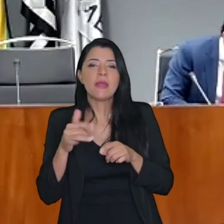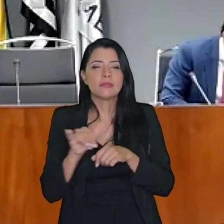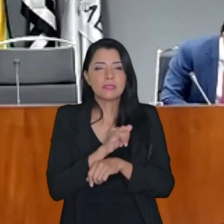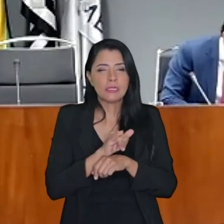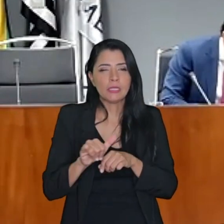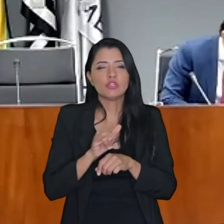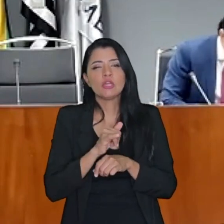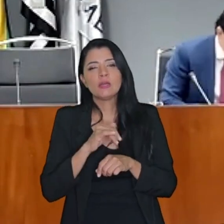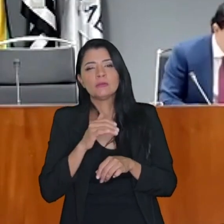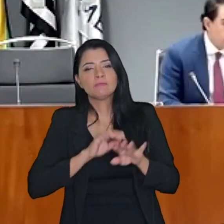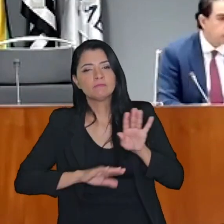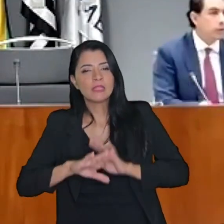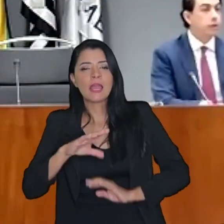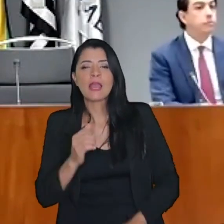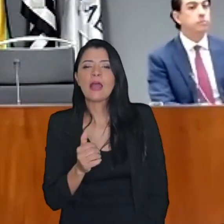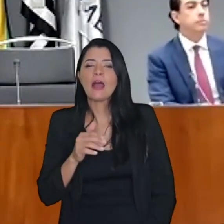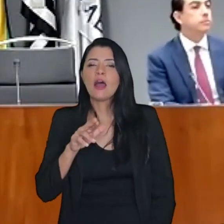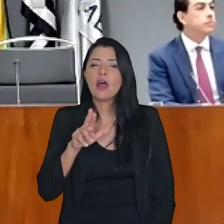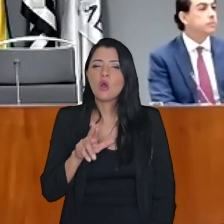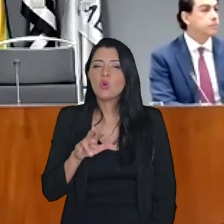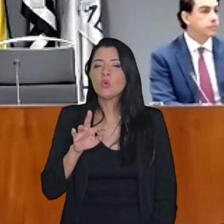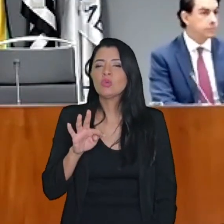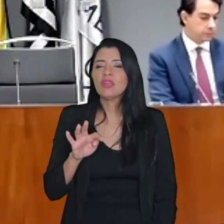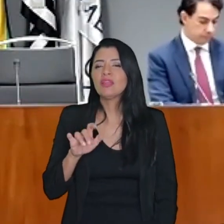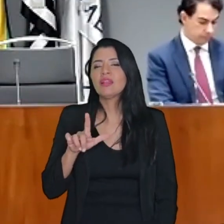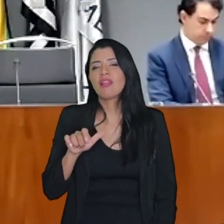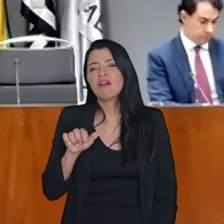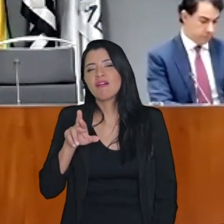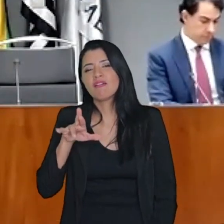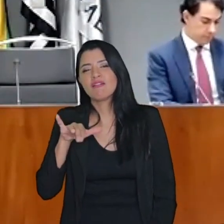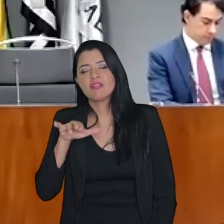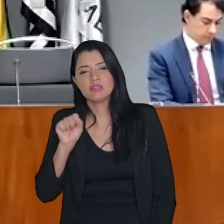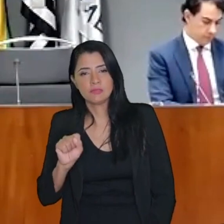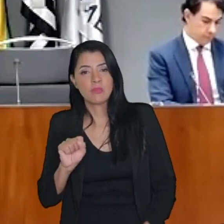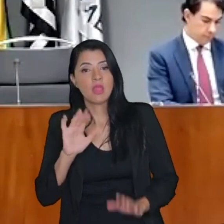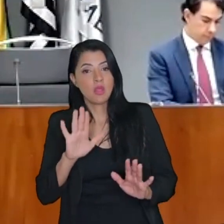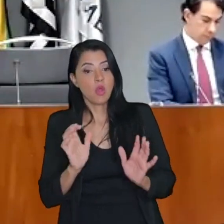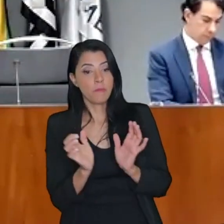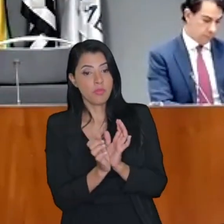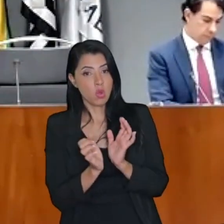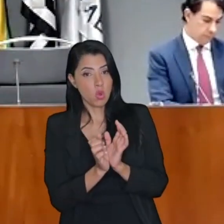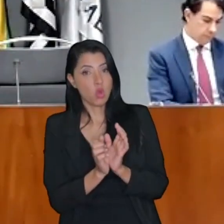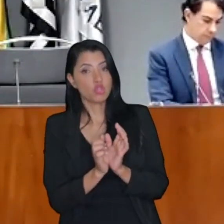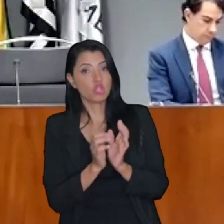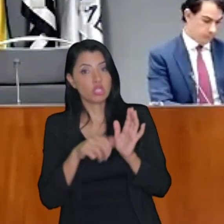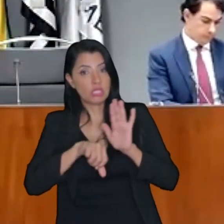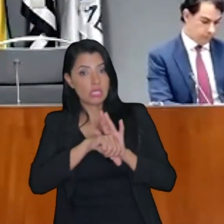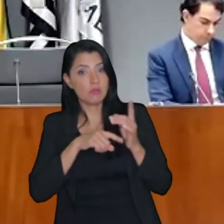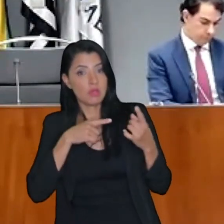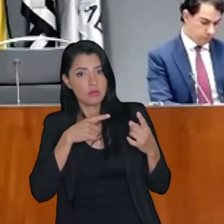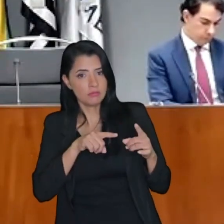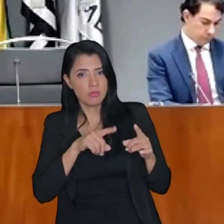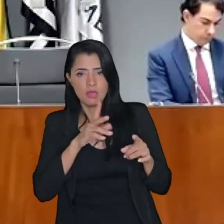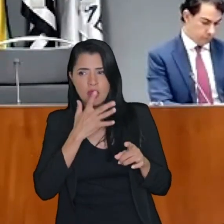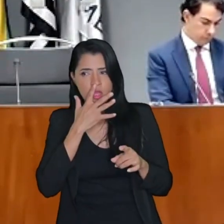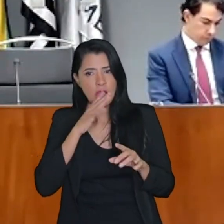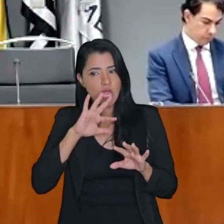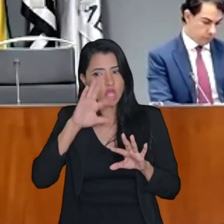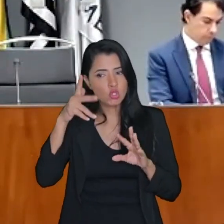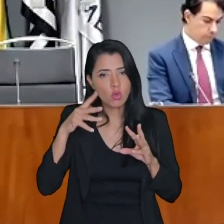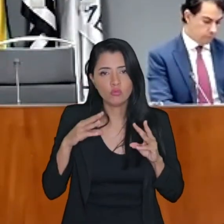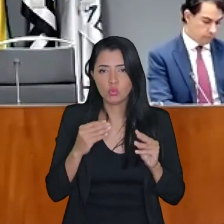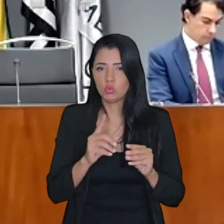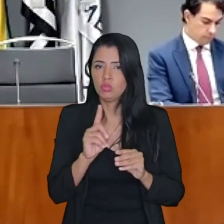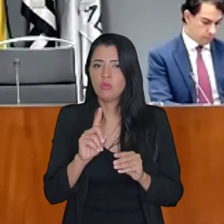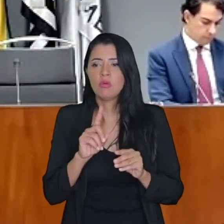cautelares. O pacote anticrime, de alguma forma, eu não vou dizer que resolve completamente essas situações, mas ele